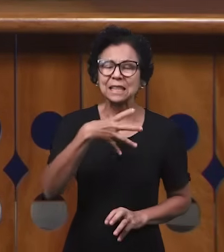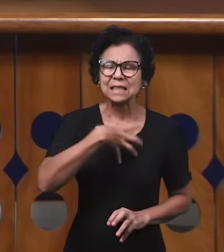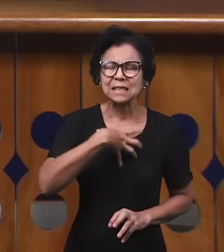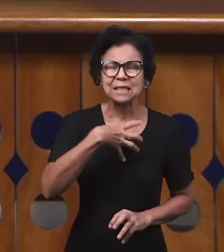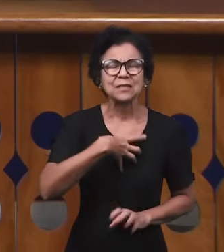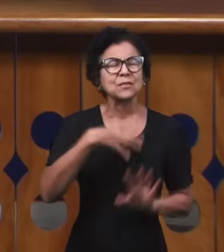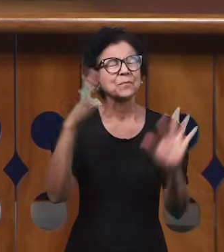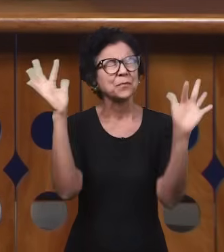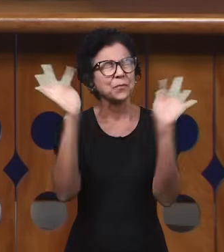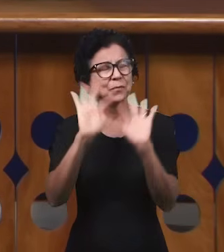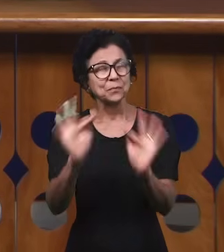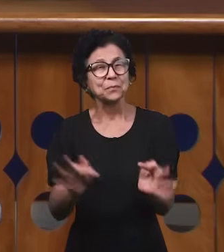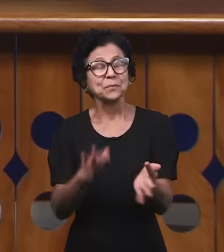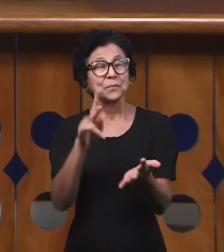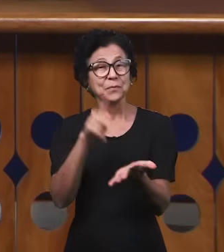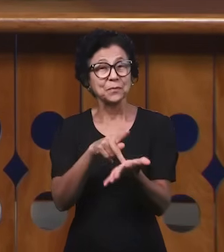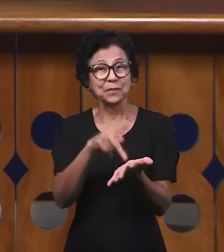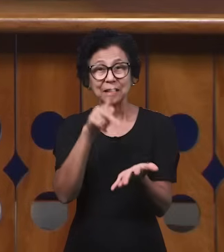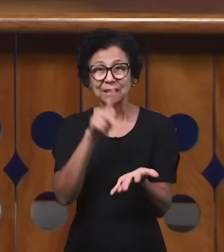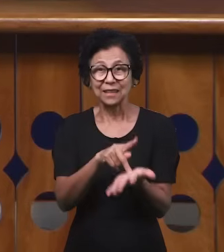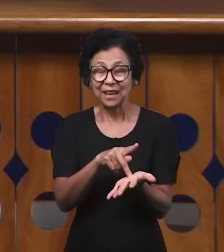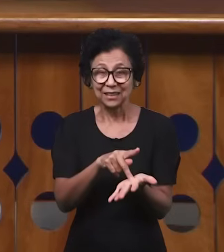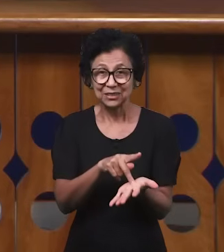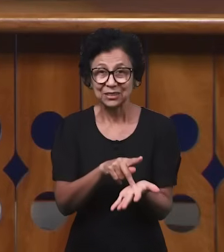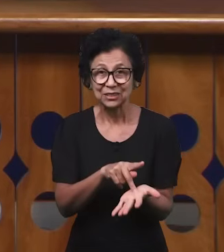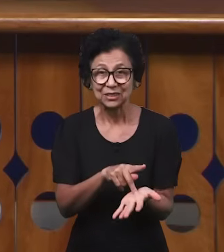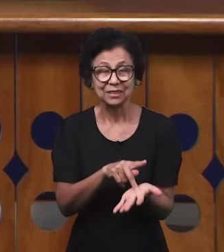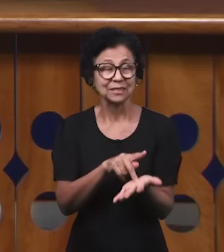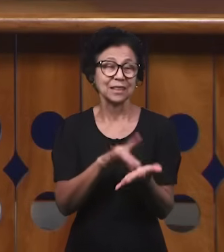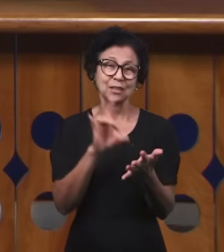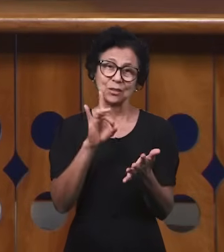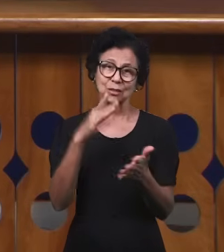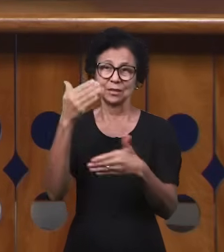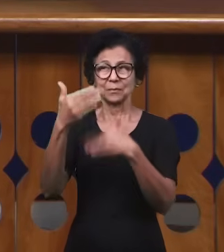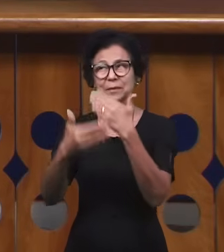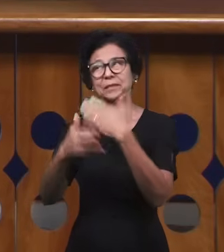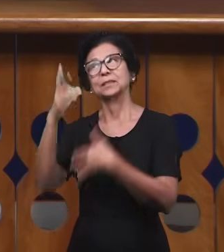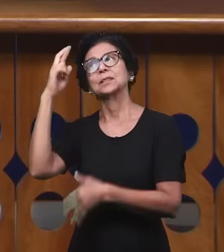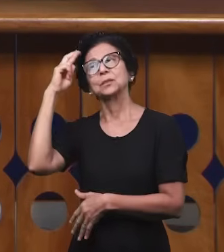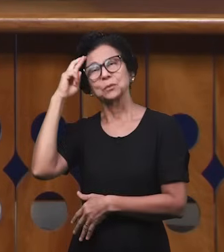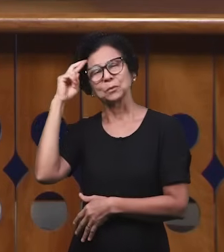feliz de verdade, só corre na presença do Senhor.